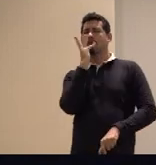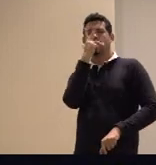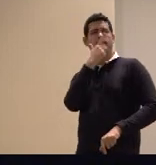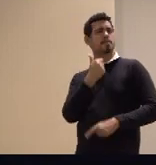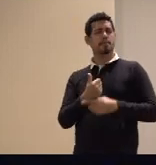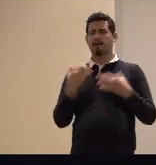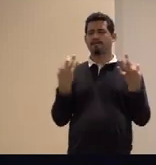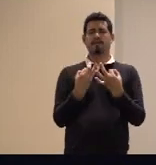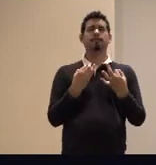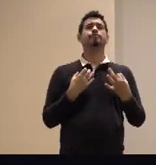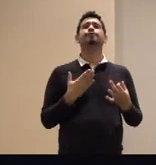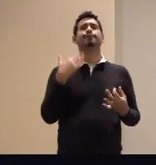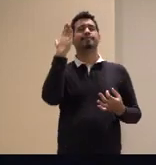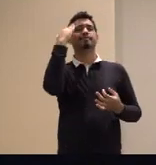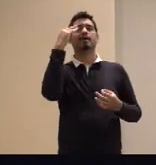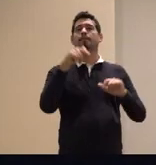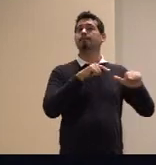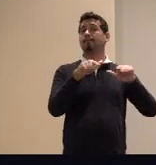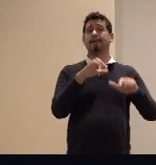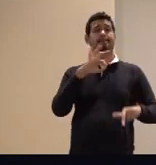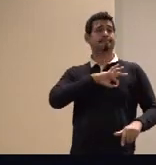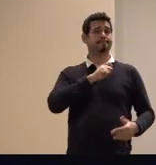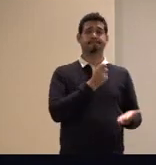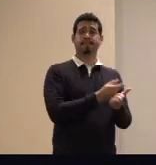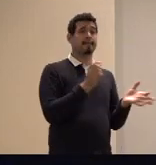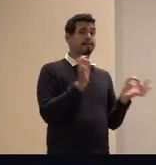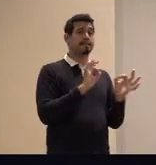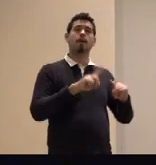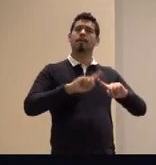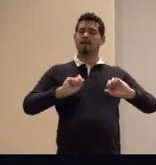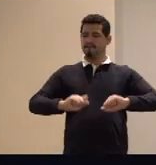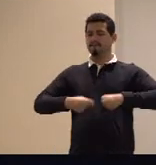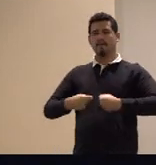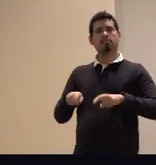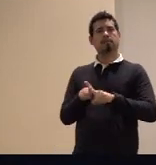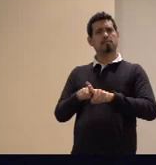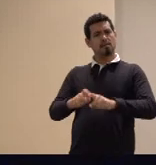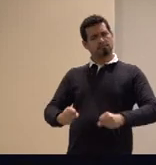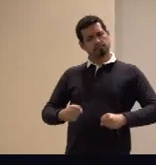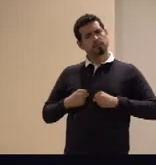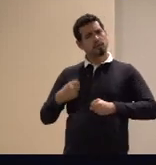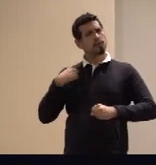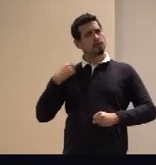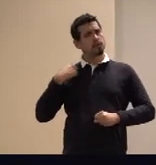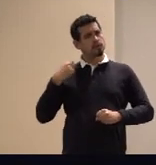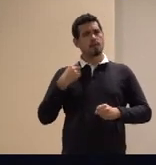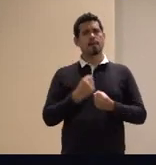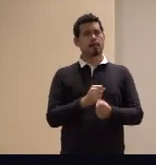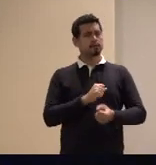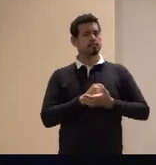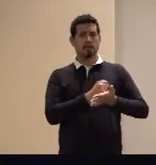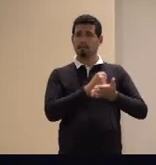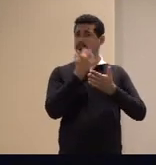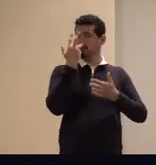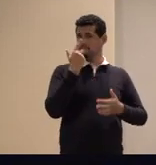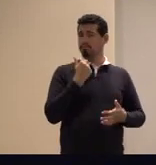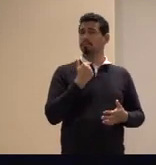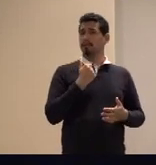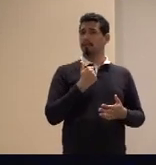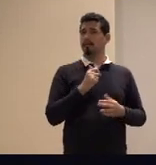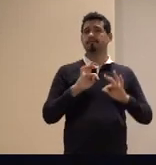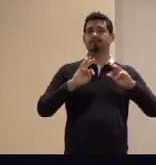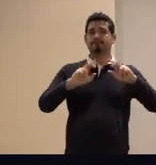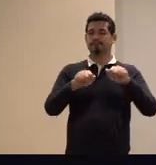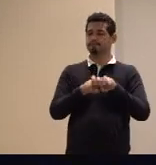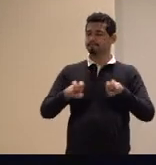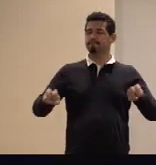todo mundo sabe que o trabalho não é remunerado, e a gente se dedica pela causa, pelos meninos e meninas. Comentário aqui todos os membros